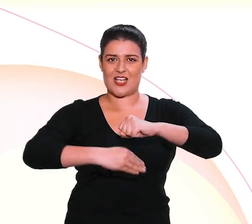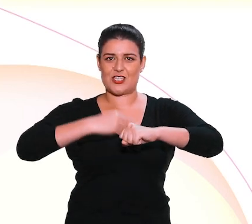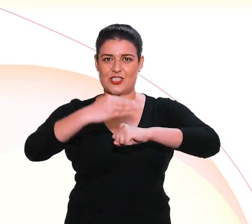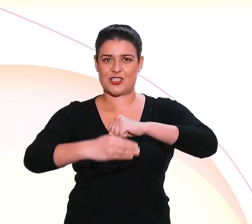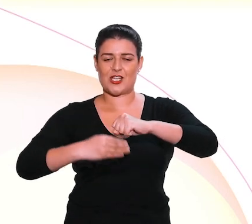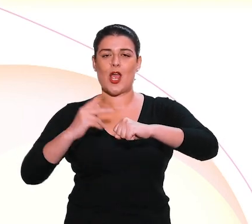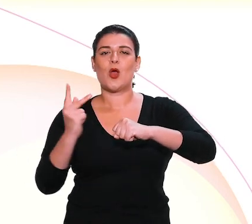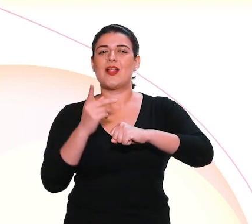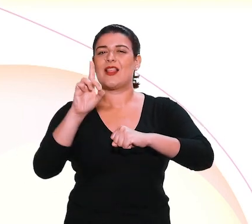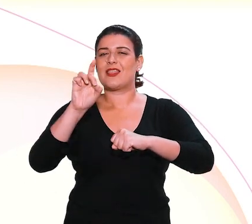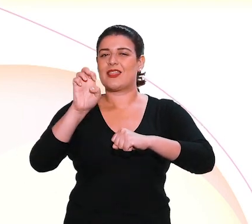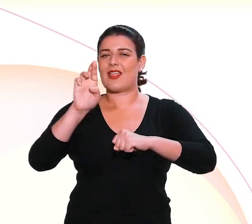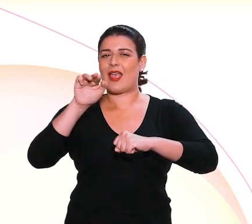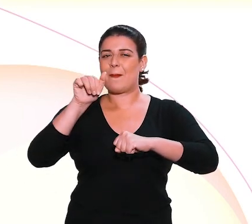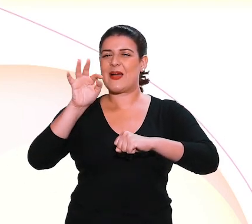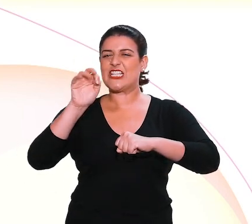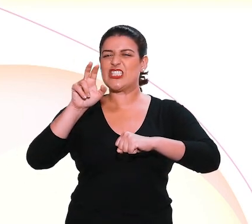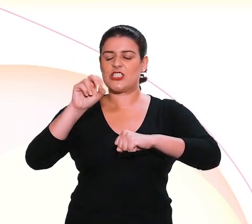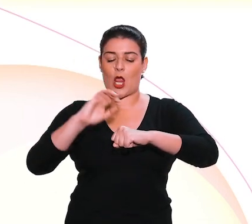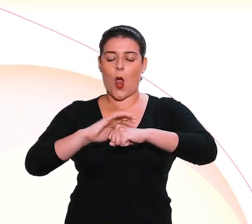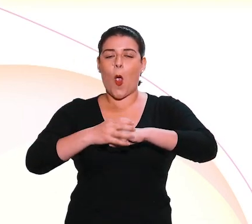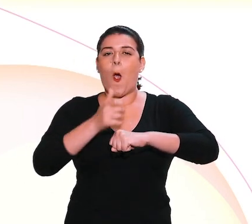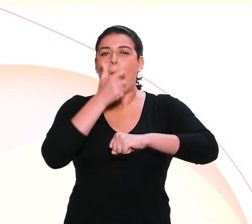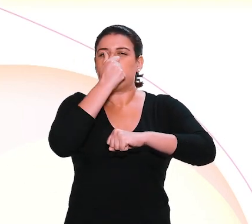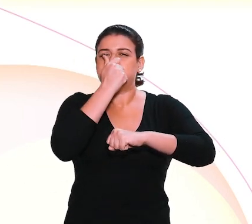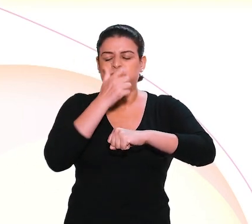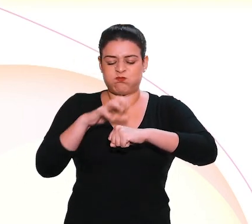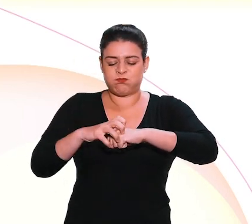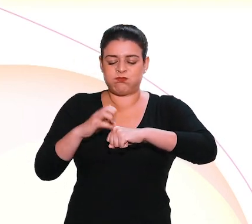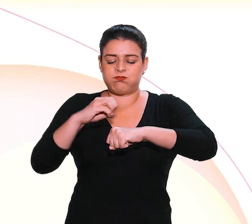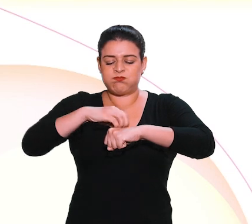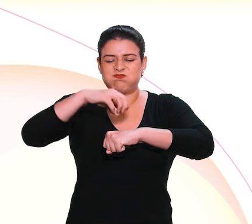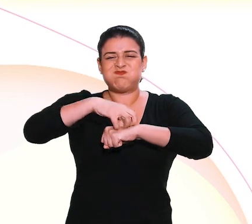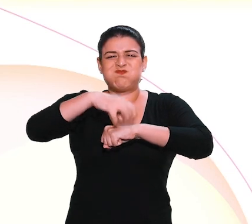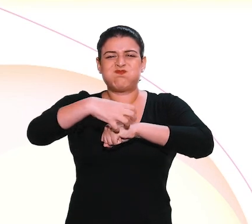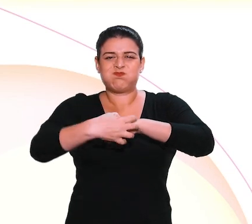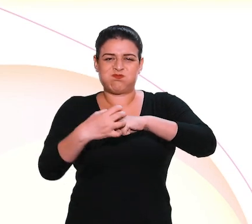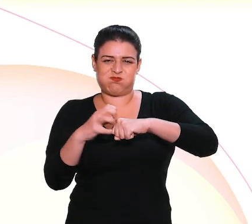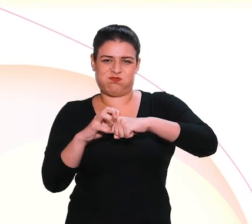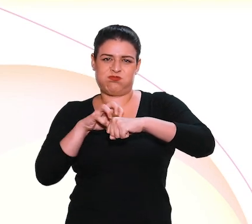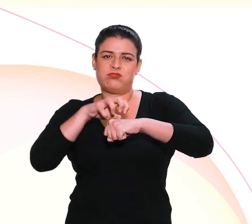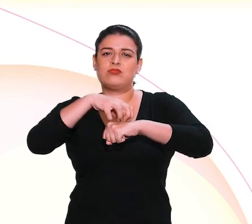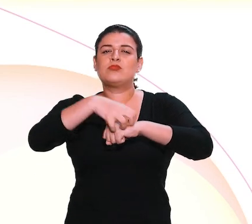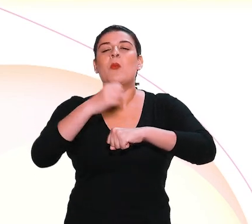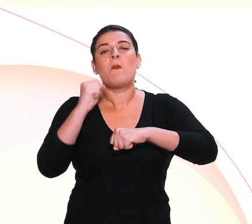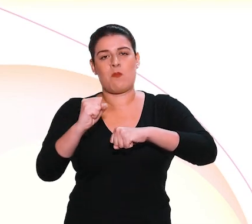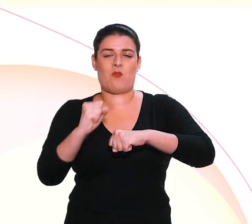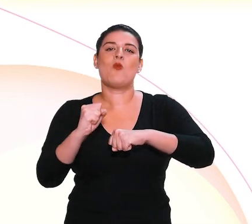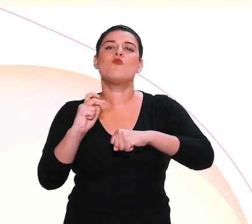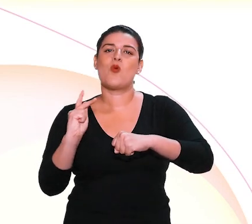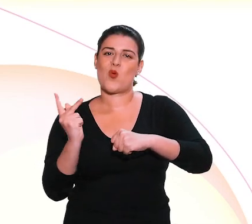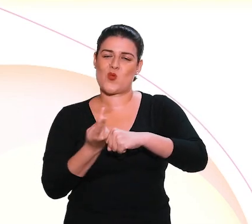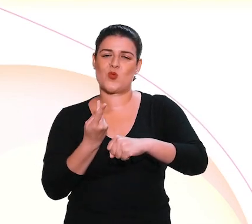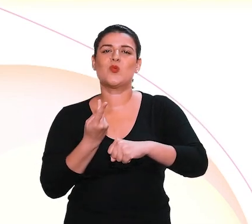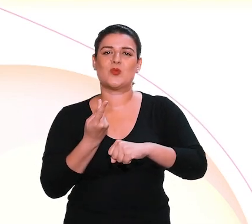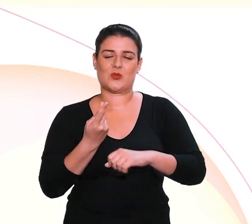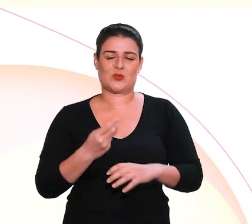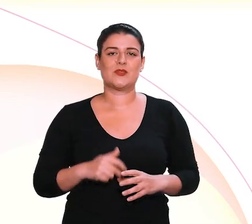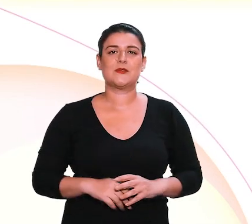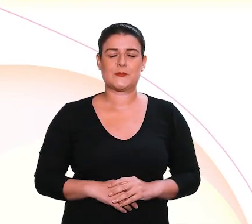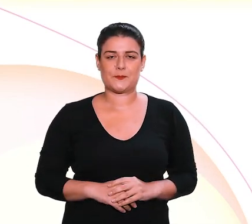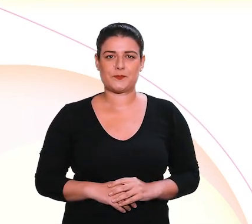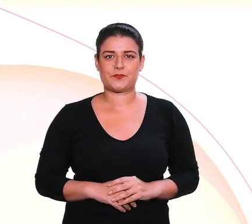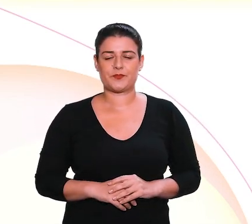dermatite pela própria faixa, aquele abafamento do local. A umidade leva a